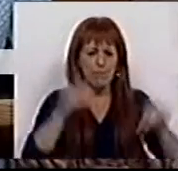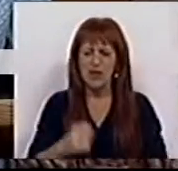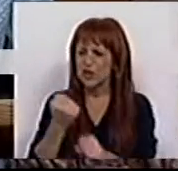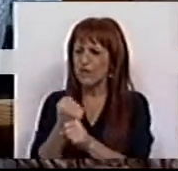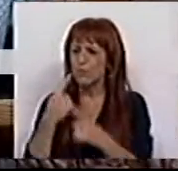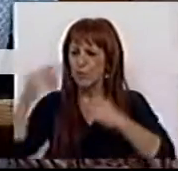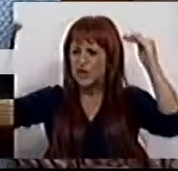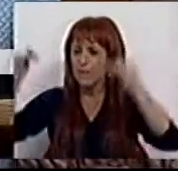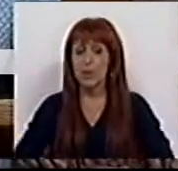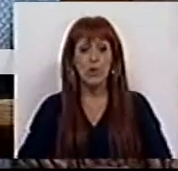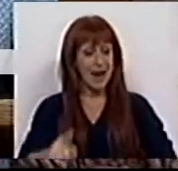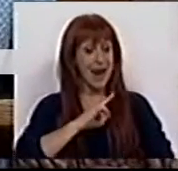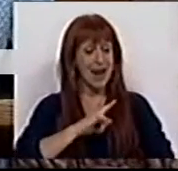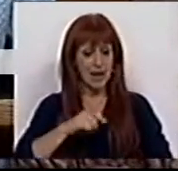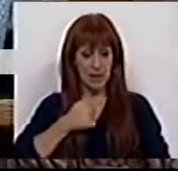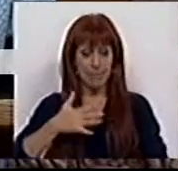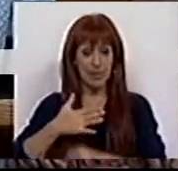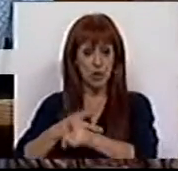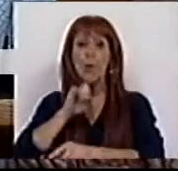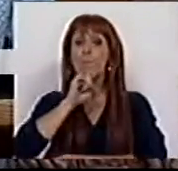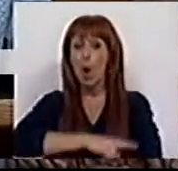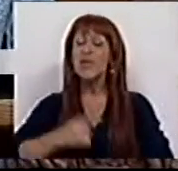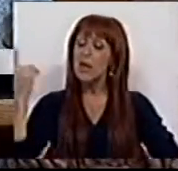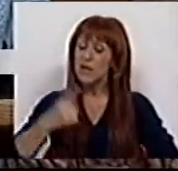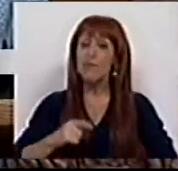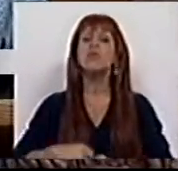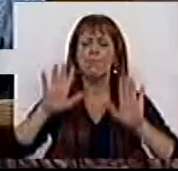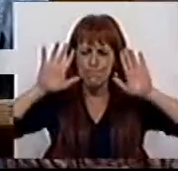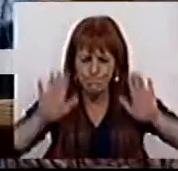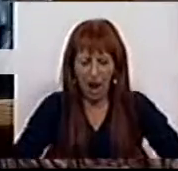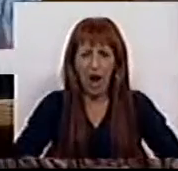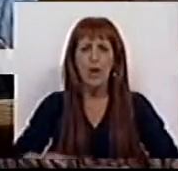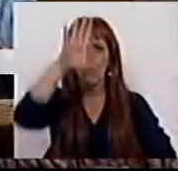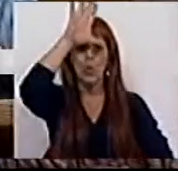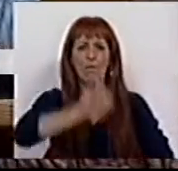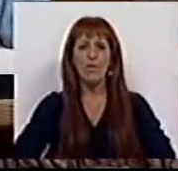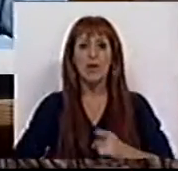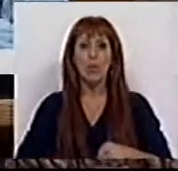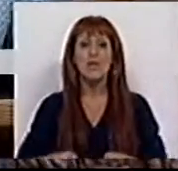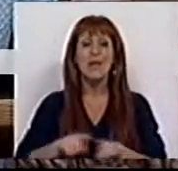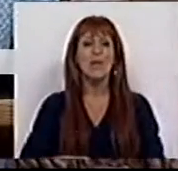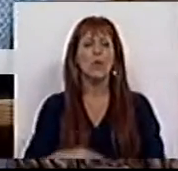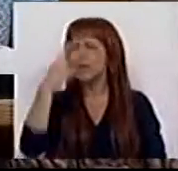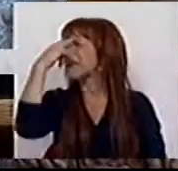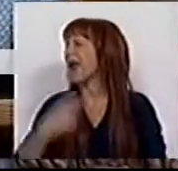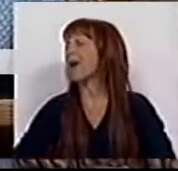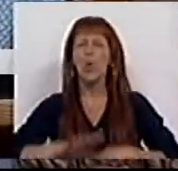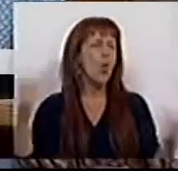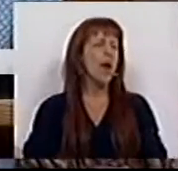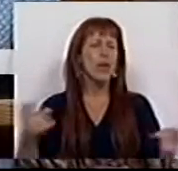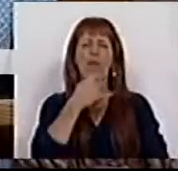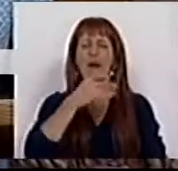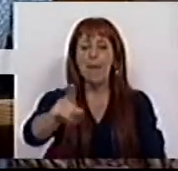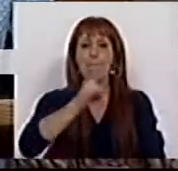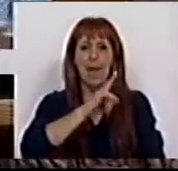serviço público. A privatização da EMF pode e deve ser travada. O Governo, que fica cego quando se trata